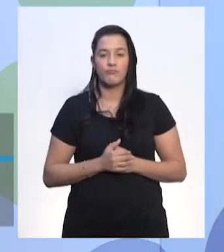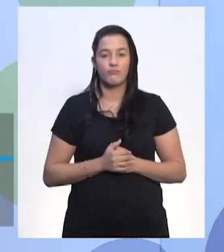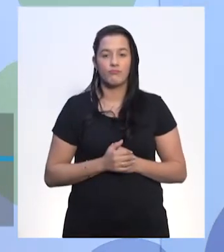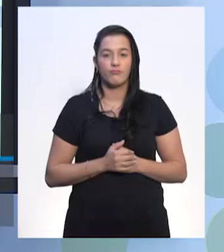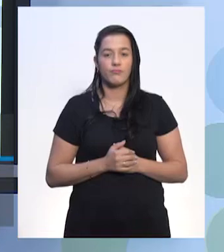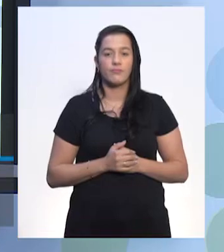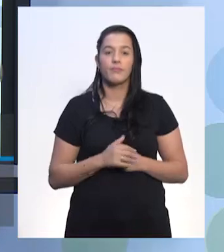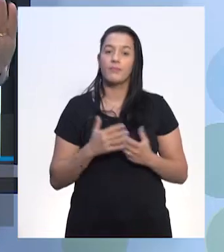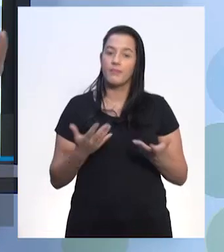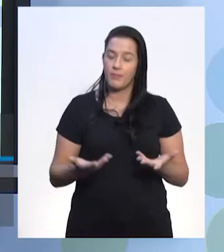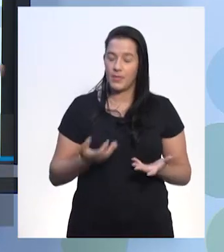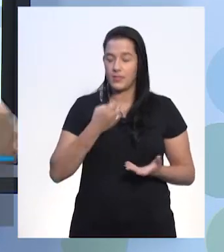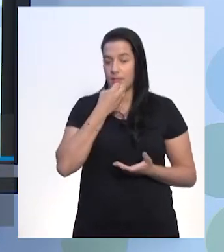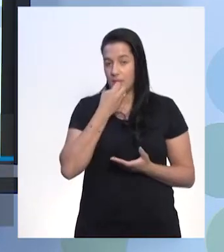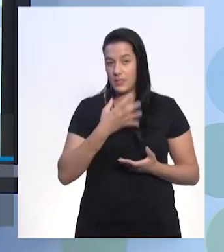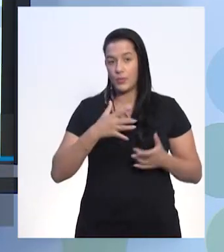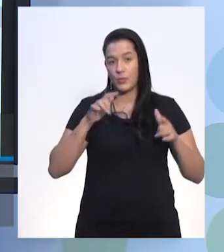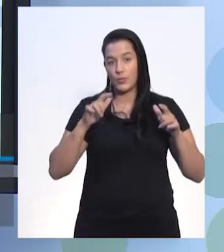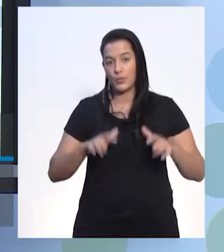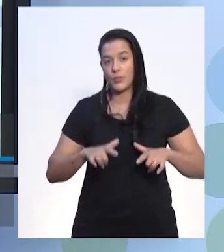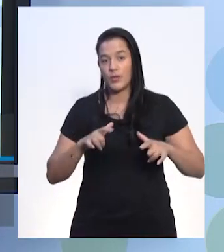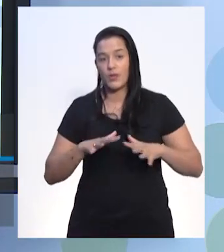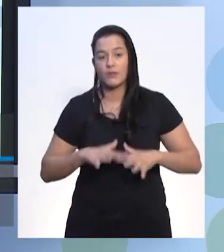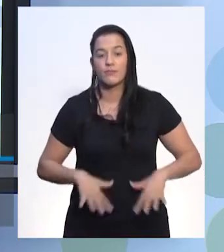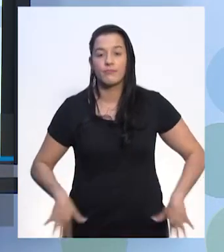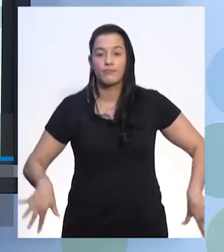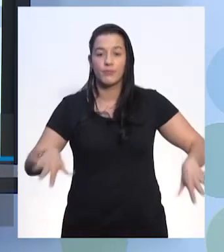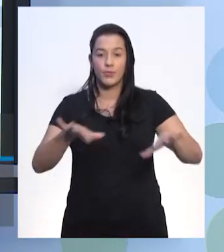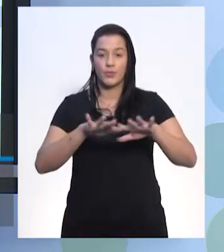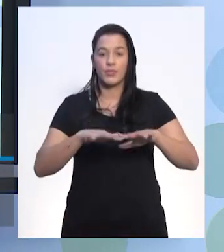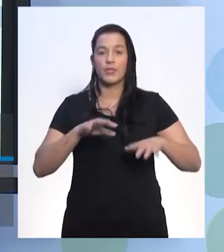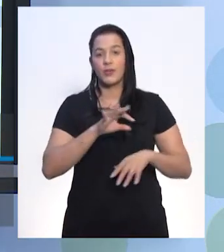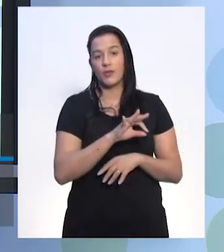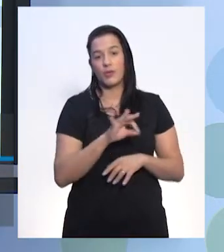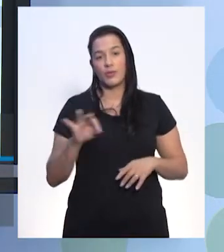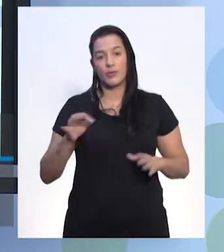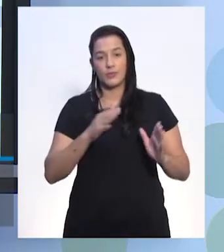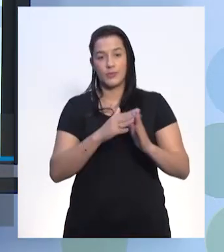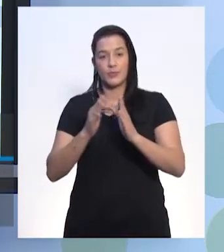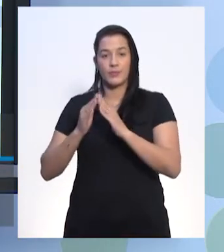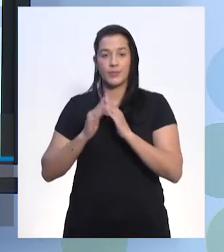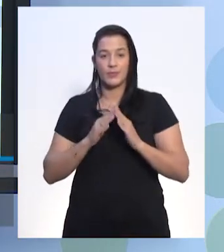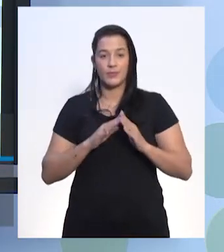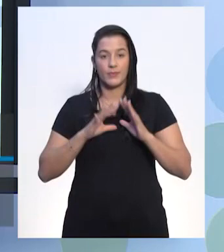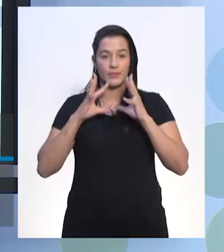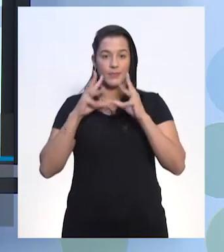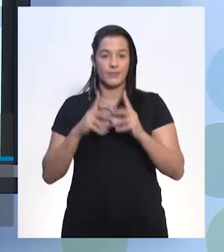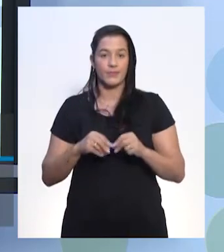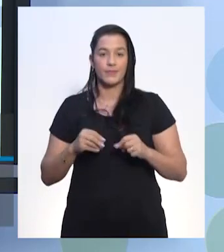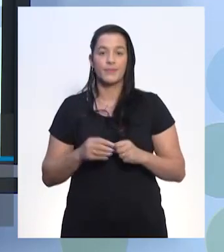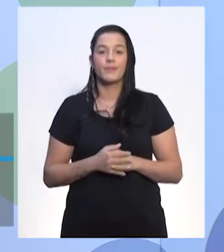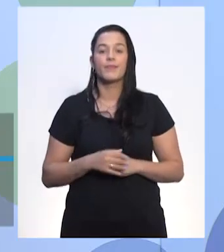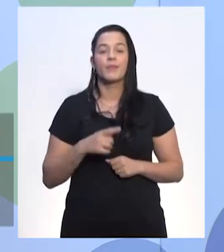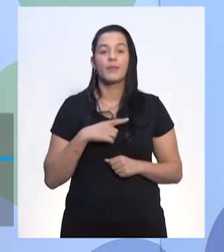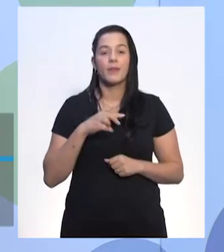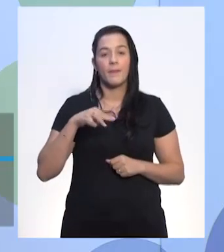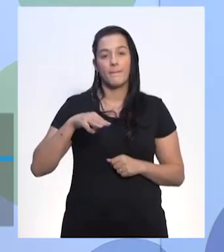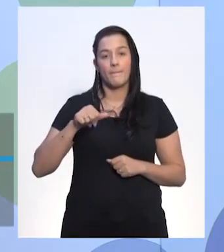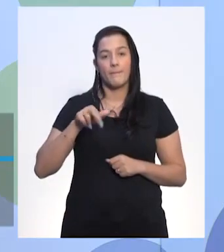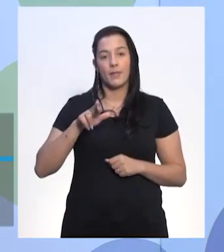Mas seria o local na comunidade dos nossos sonhos, né? Olha, com todo esse conjunto. A Mariana